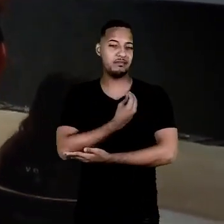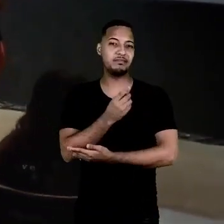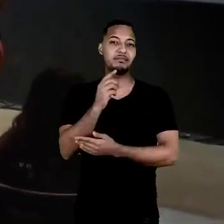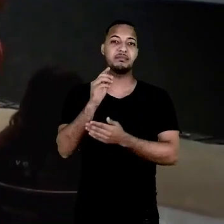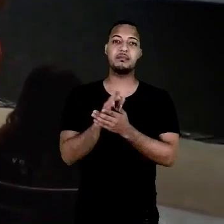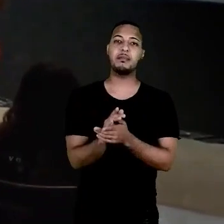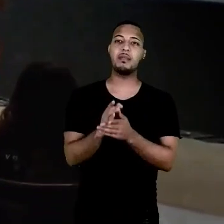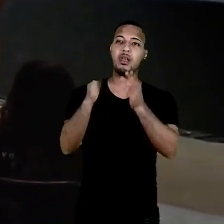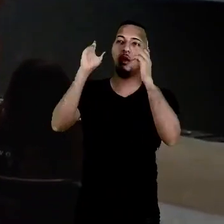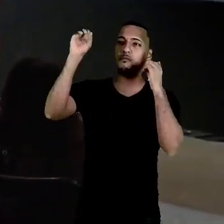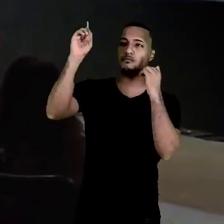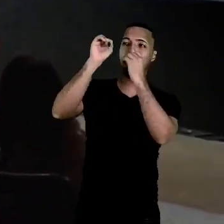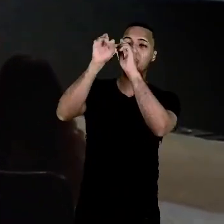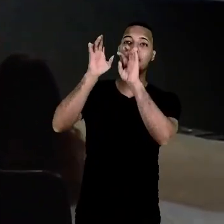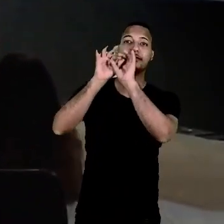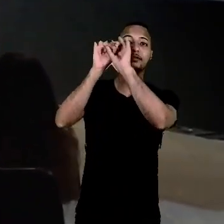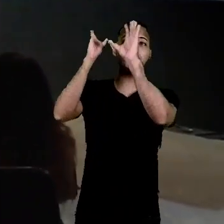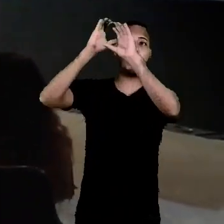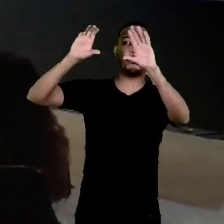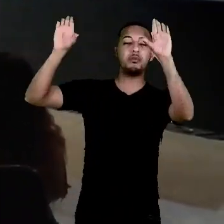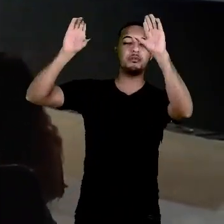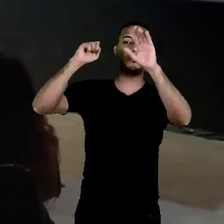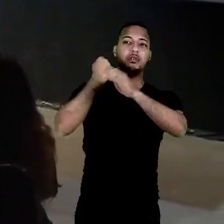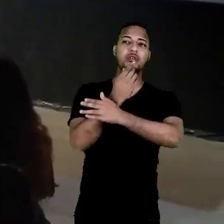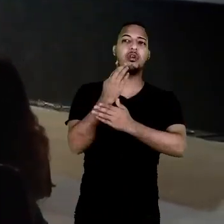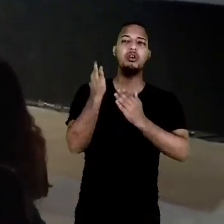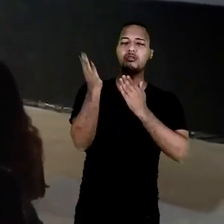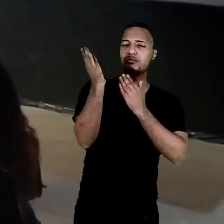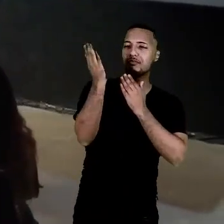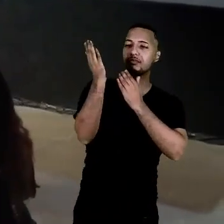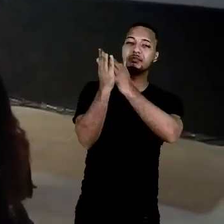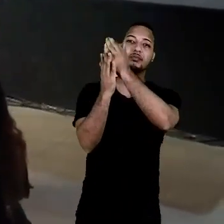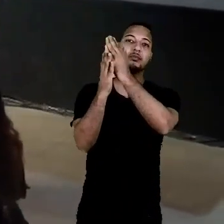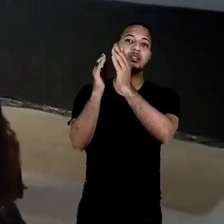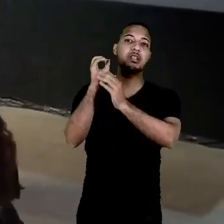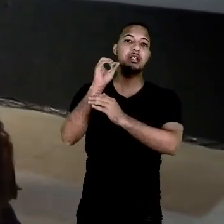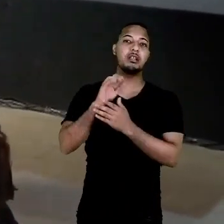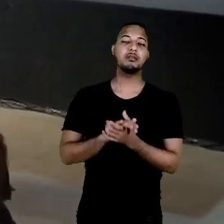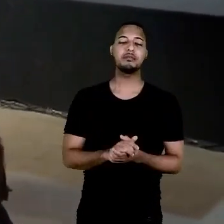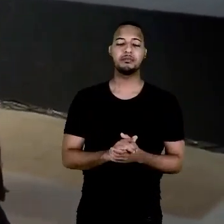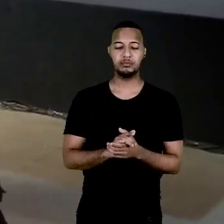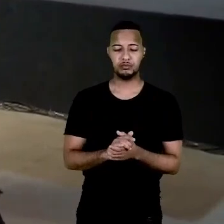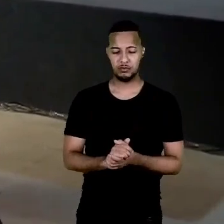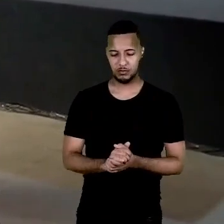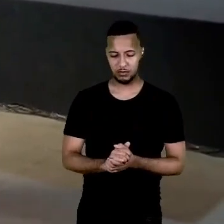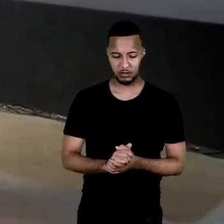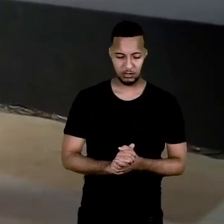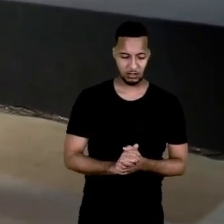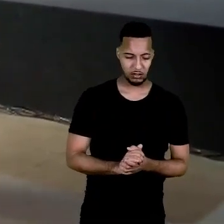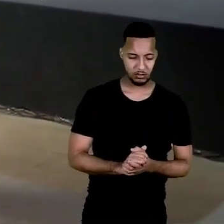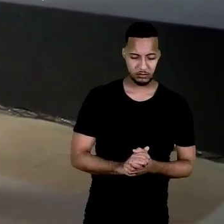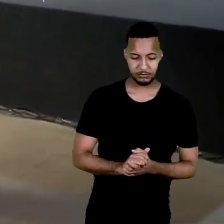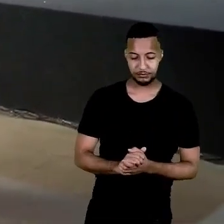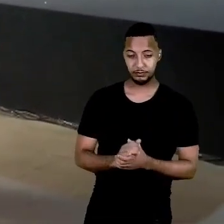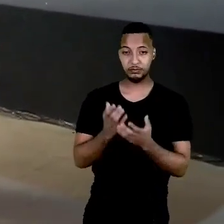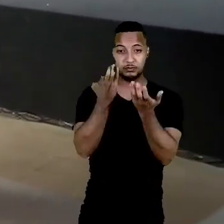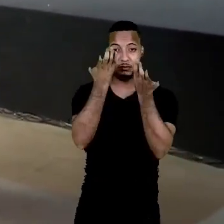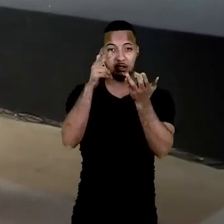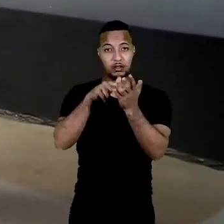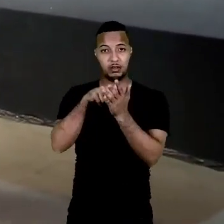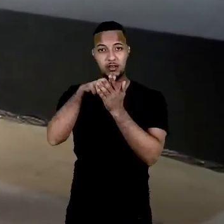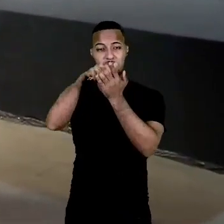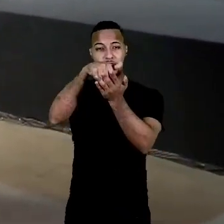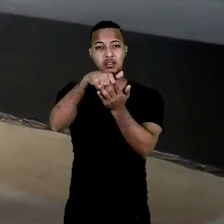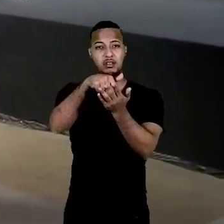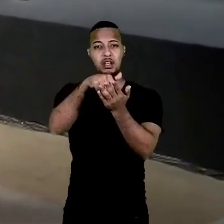vai, para onde nós iremos, se só Ele tem as palavras de vida eterna. Eu quero que você fique em pé no